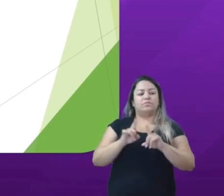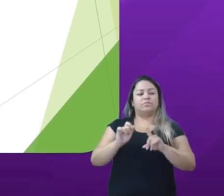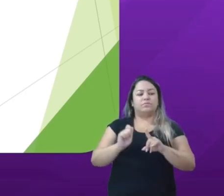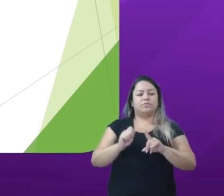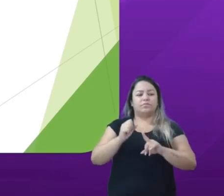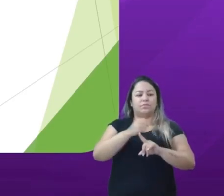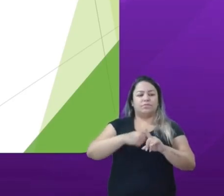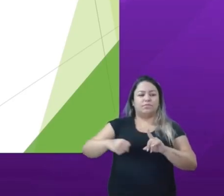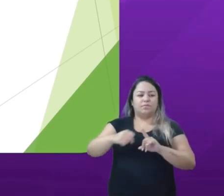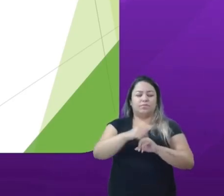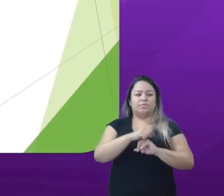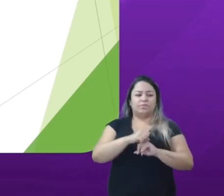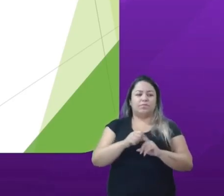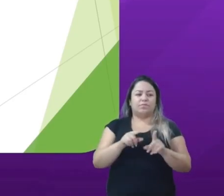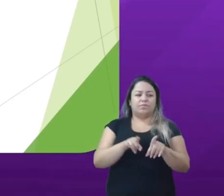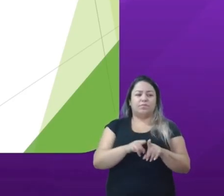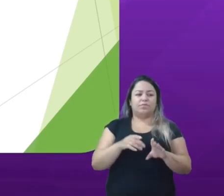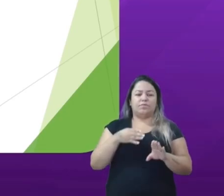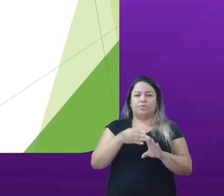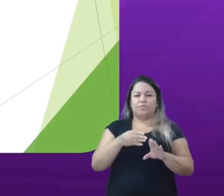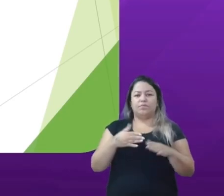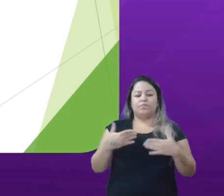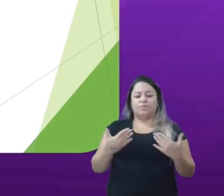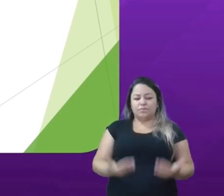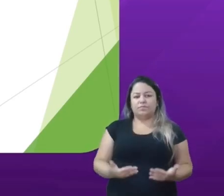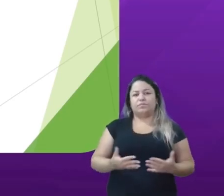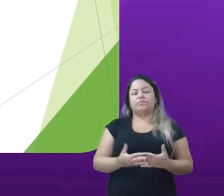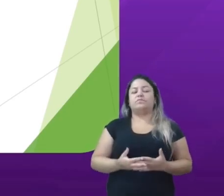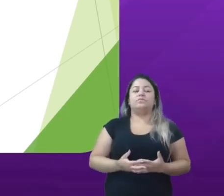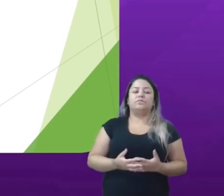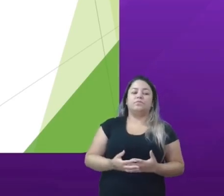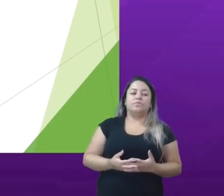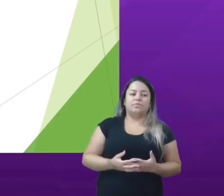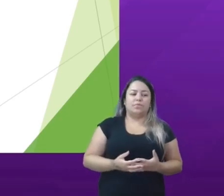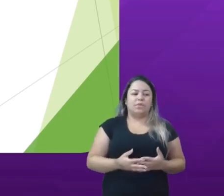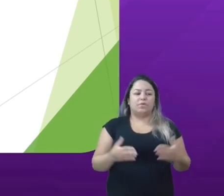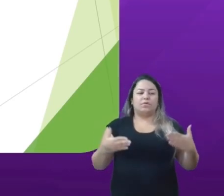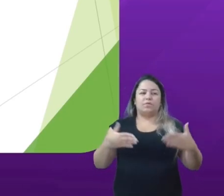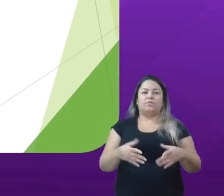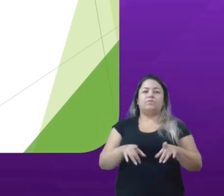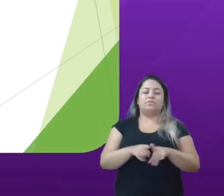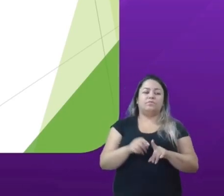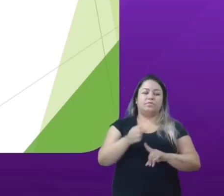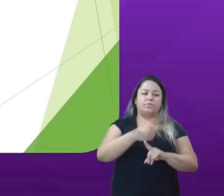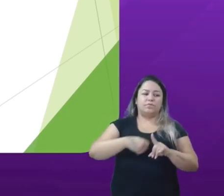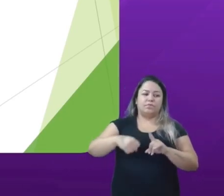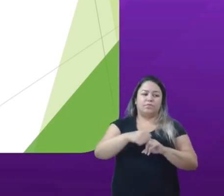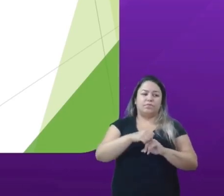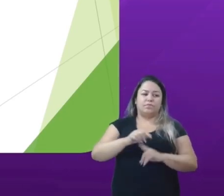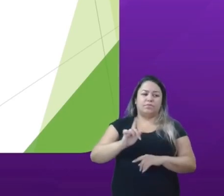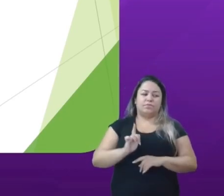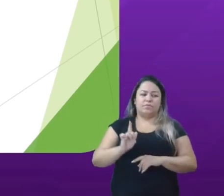assistência social, habitação, cultura, transporte, etc. Os tipos de participação social, né? Primeiro começa